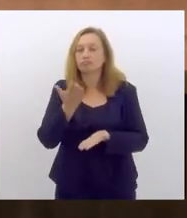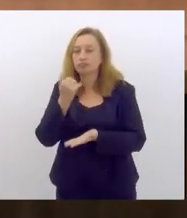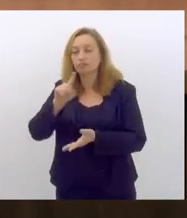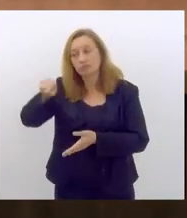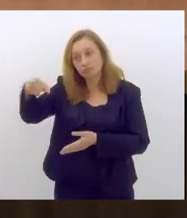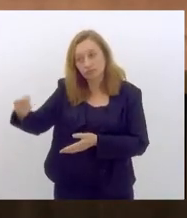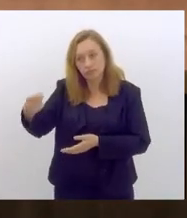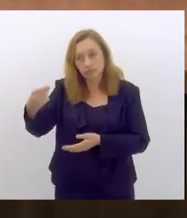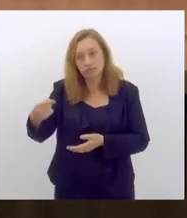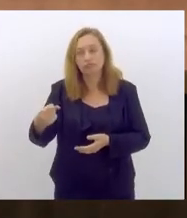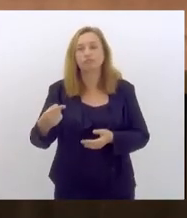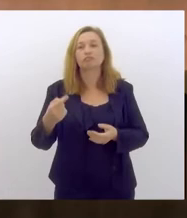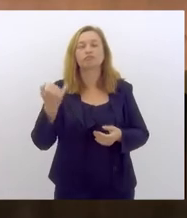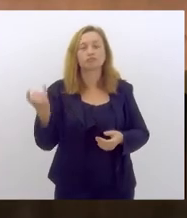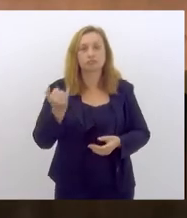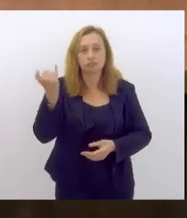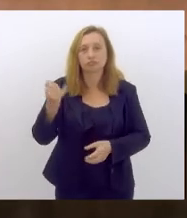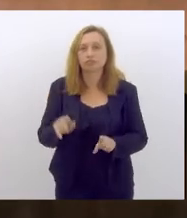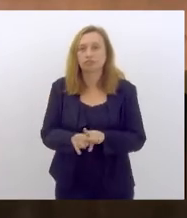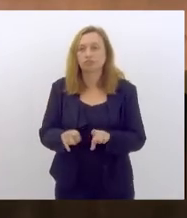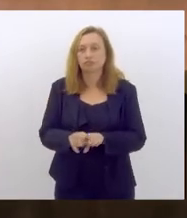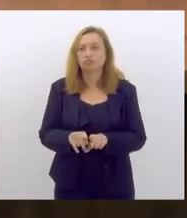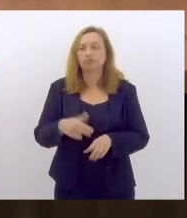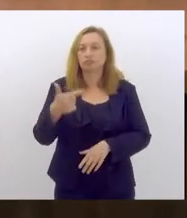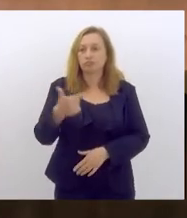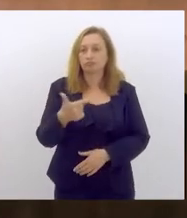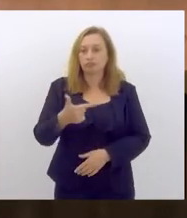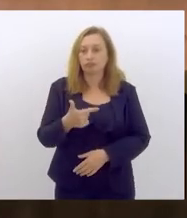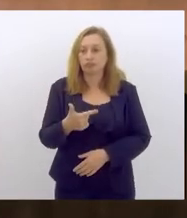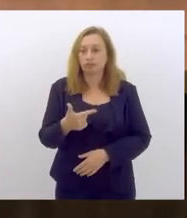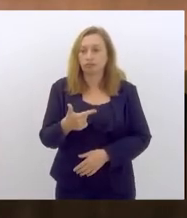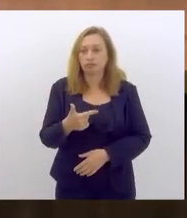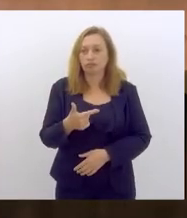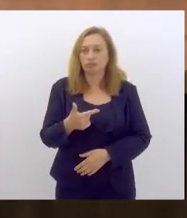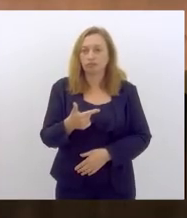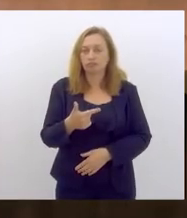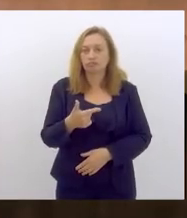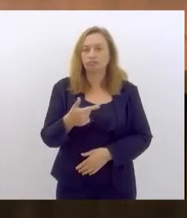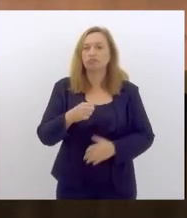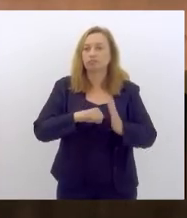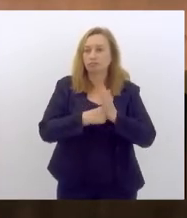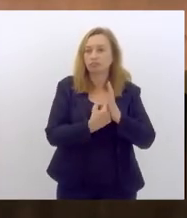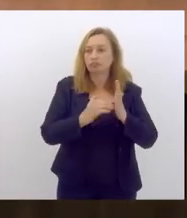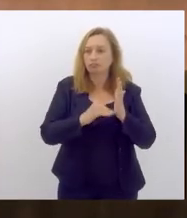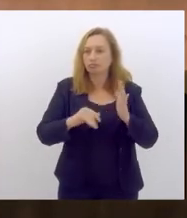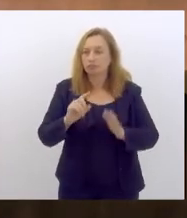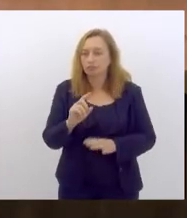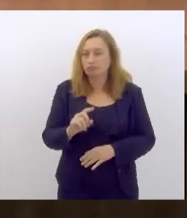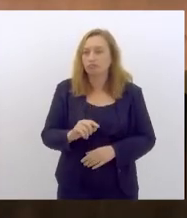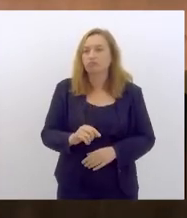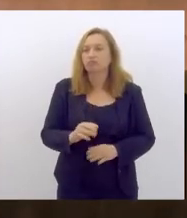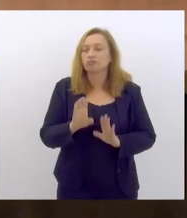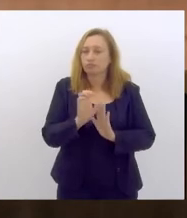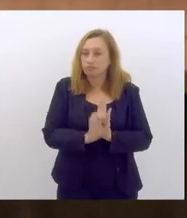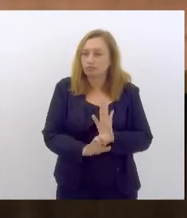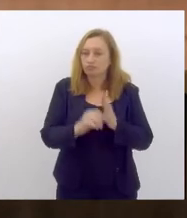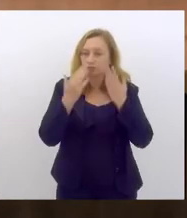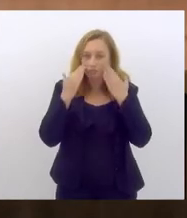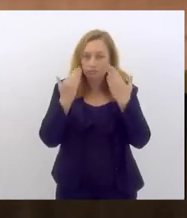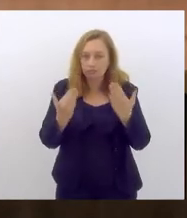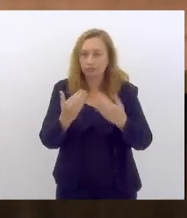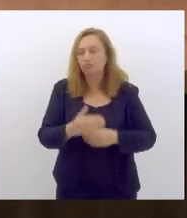outro aspecto muito importante. O segundo veto importante que a gente derrubou foi a emenda que a gente